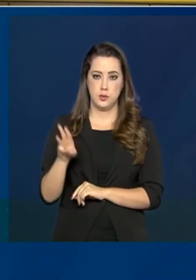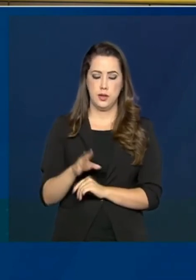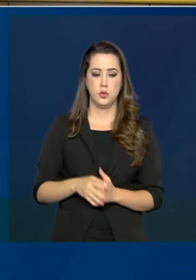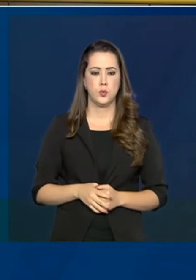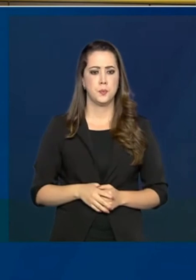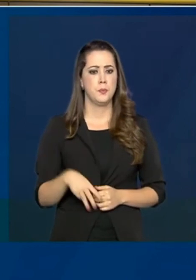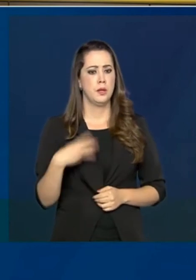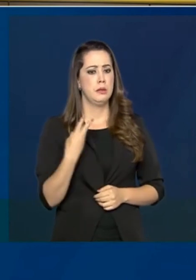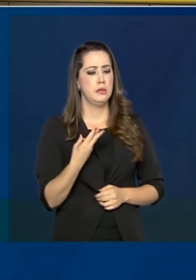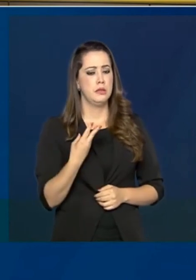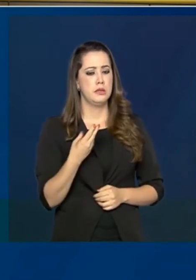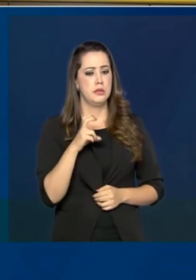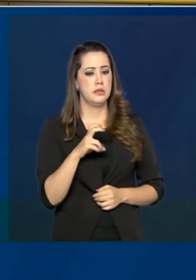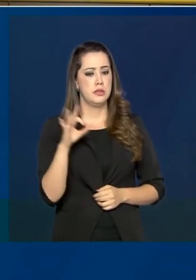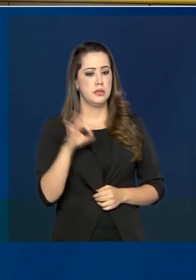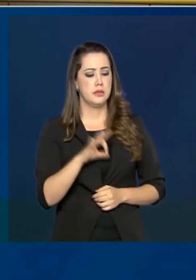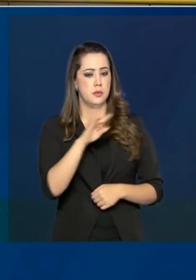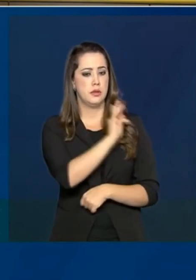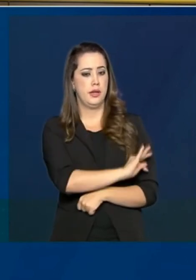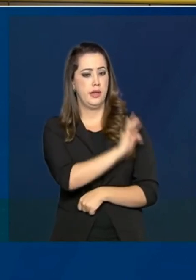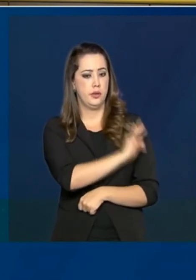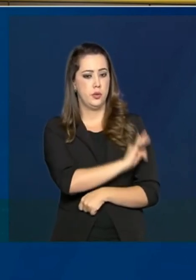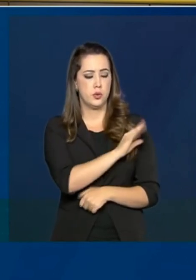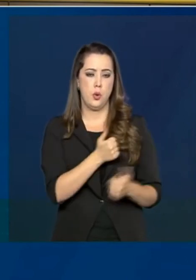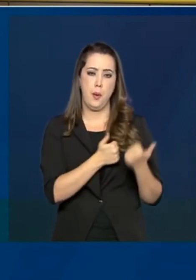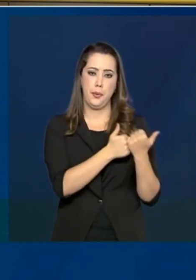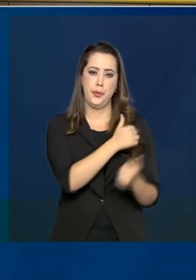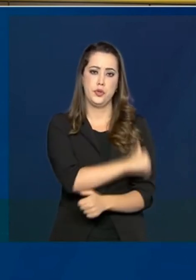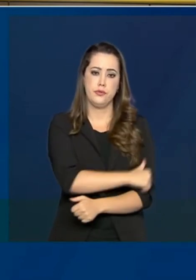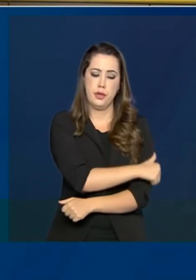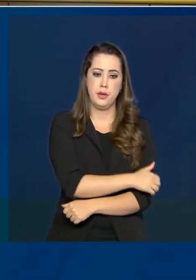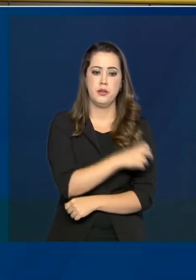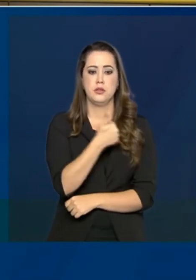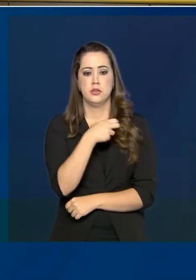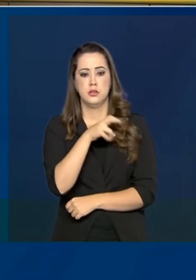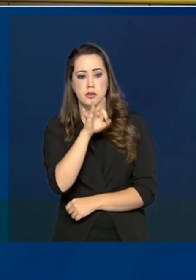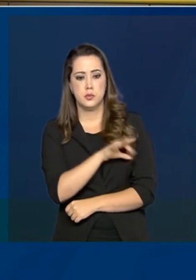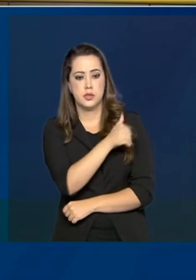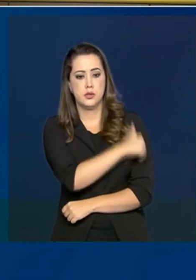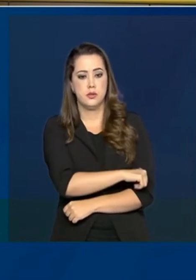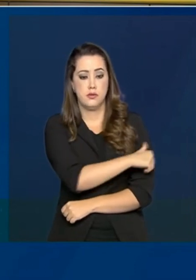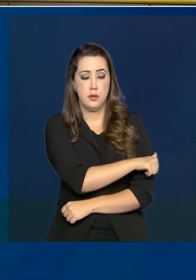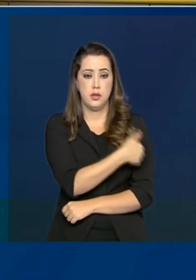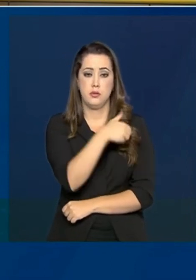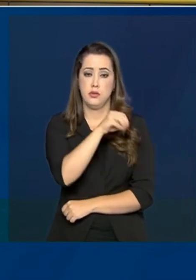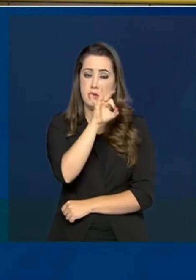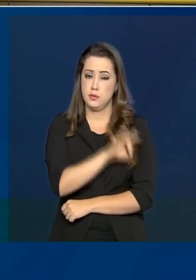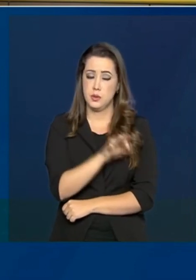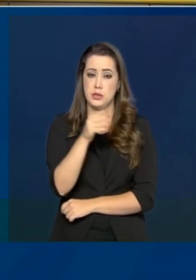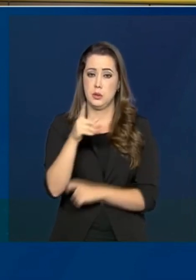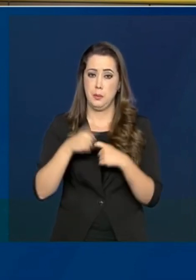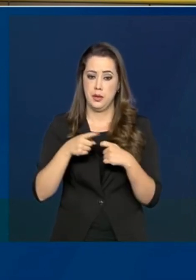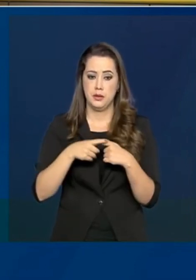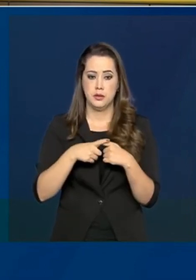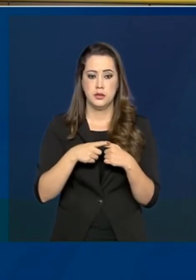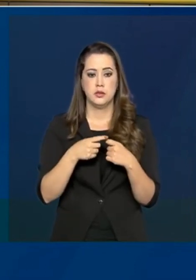quais 35% técnicos auxiliares de enfermagem, 15% enfermeiros, 10% médicos, 5%